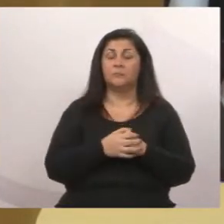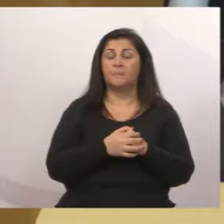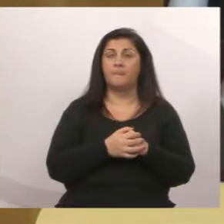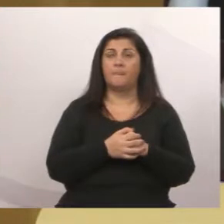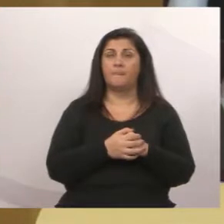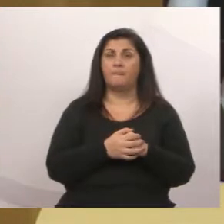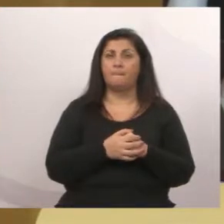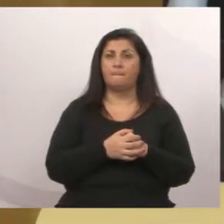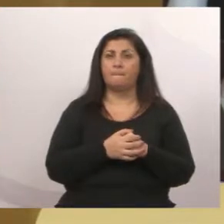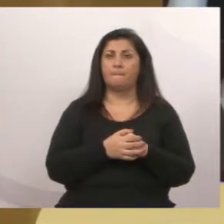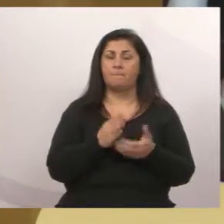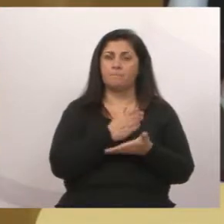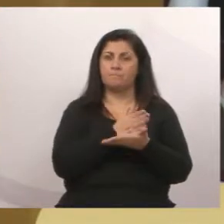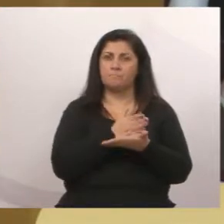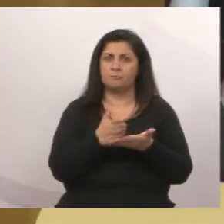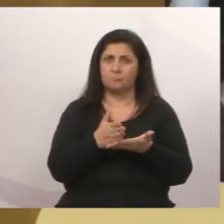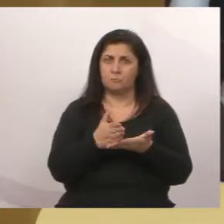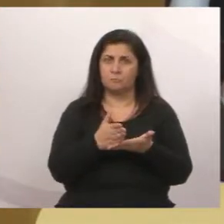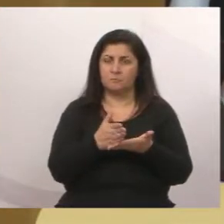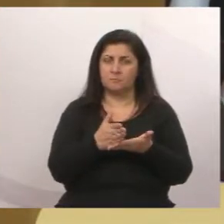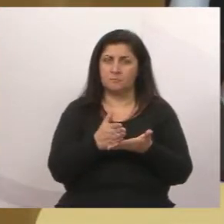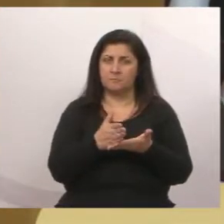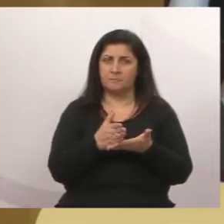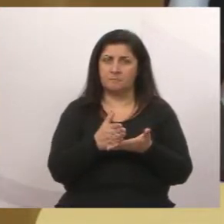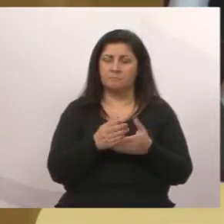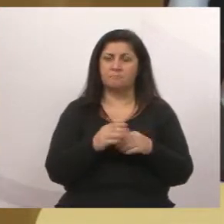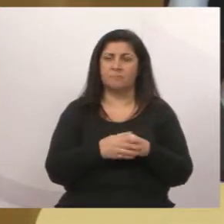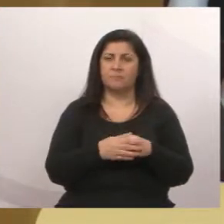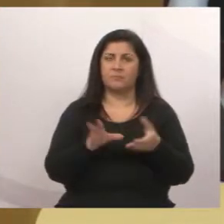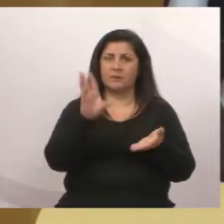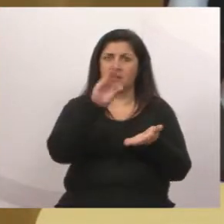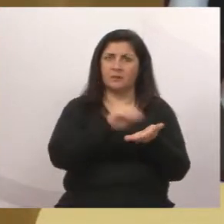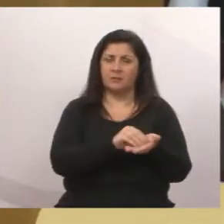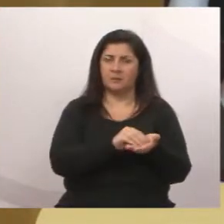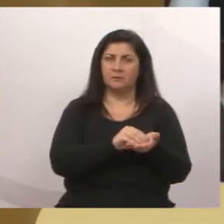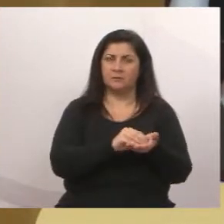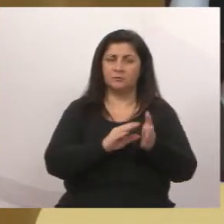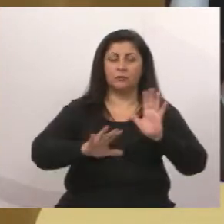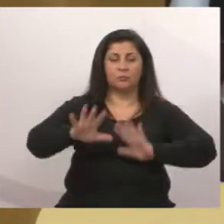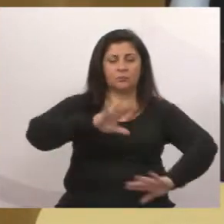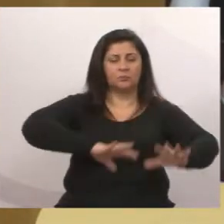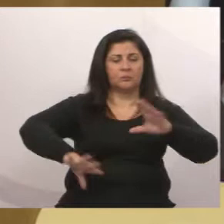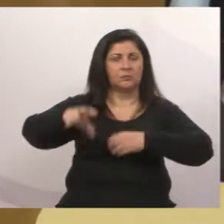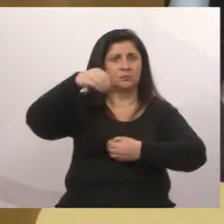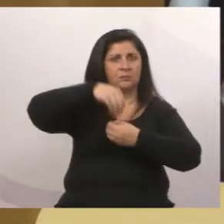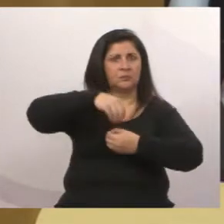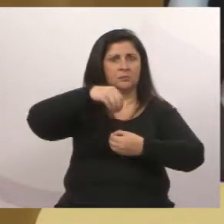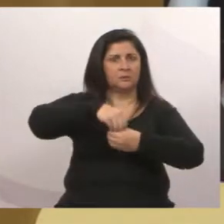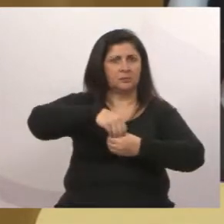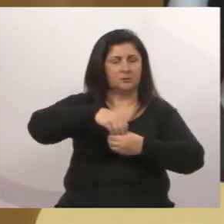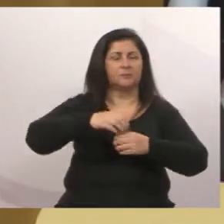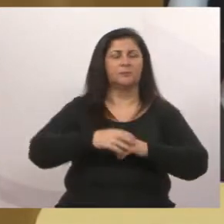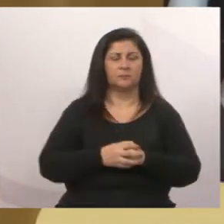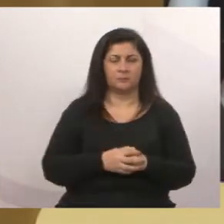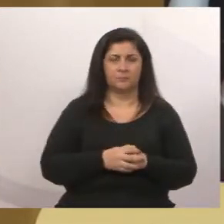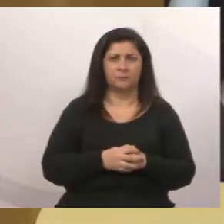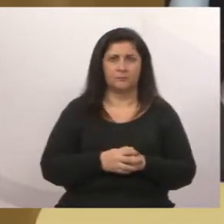5.930/2015, passa a vigorar acrescido do seguinte órgão: Controladoria Interna, Controlador